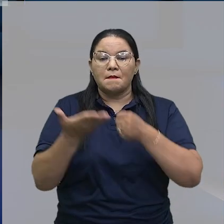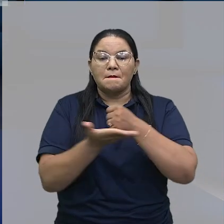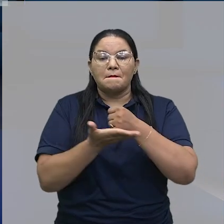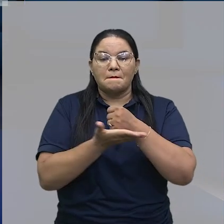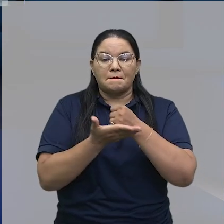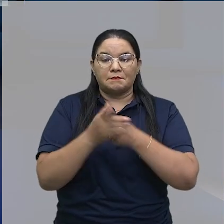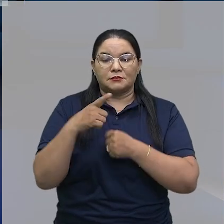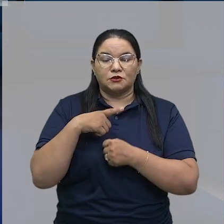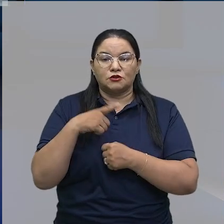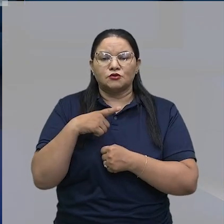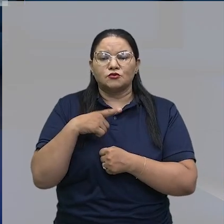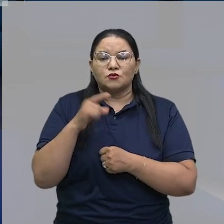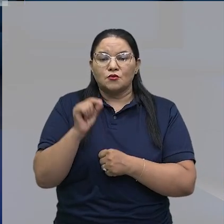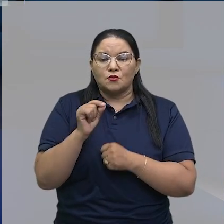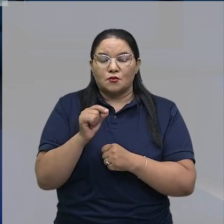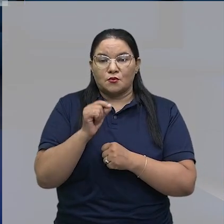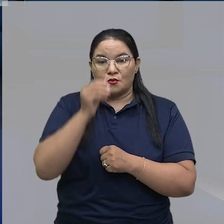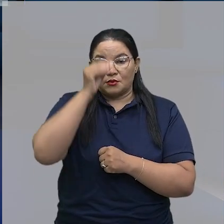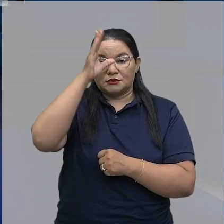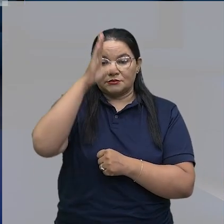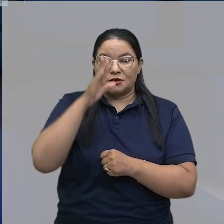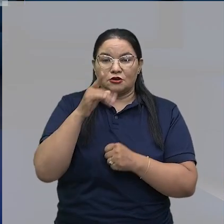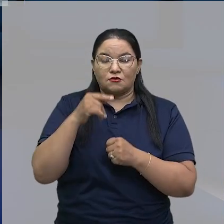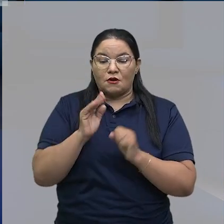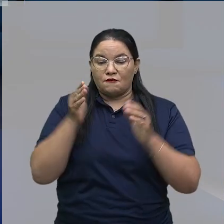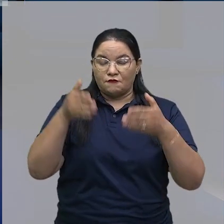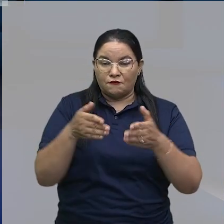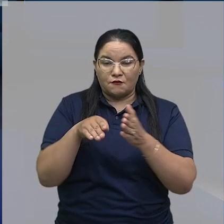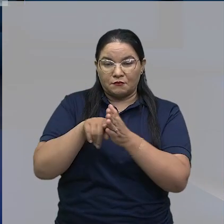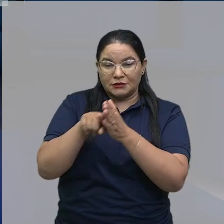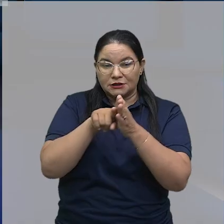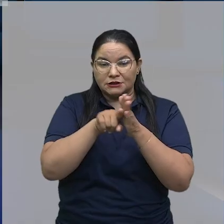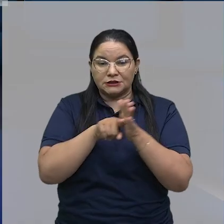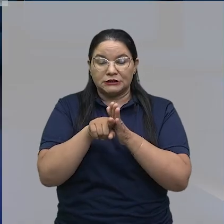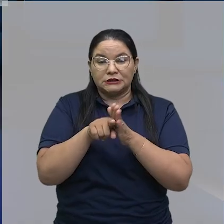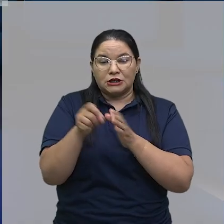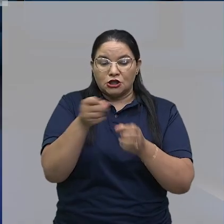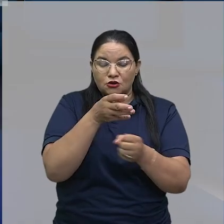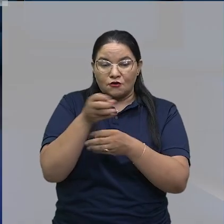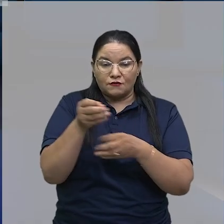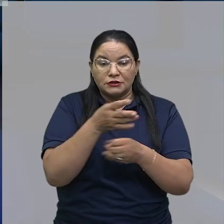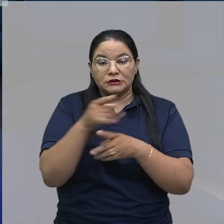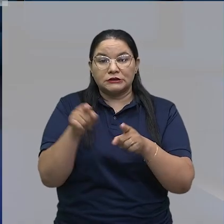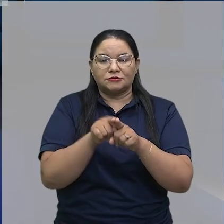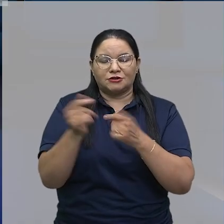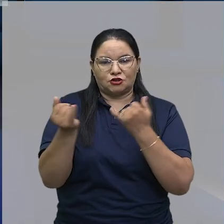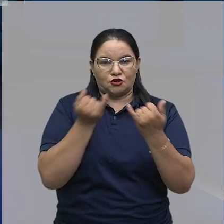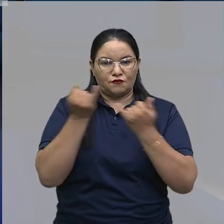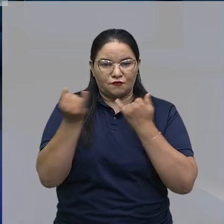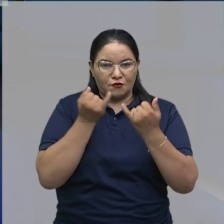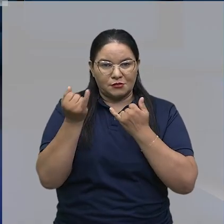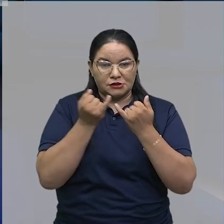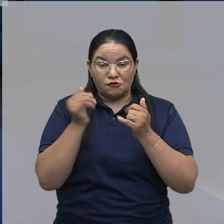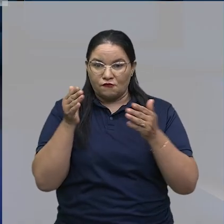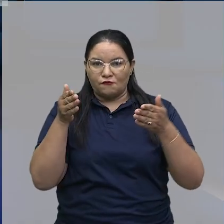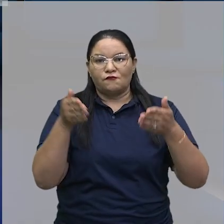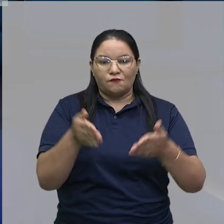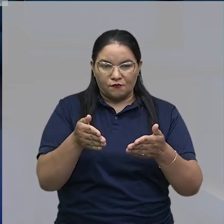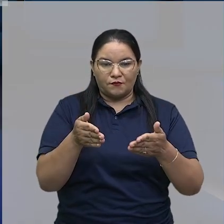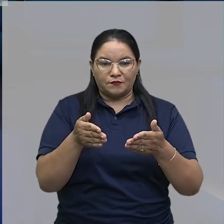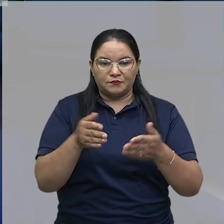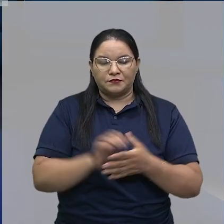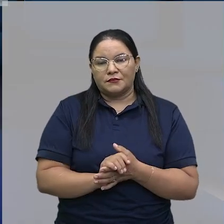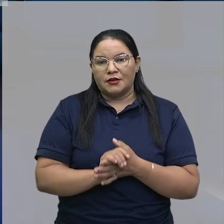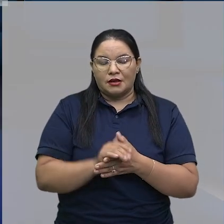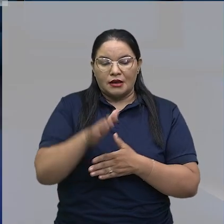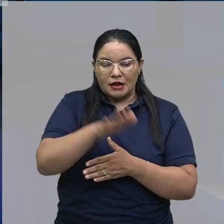ali o conhecimento, né? Ele foca ali na pesquisa, ele foca na inovação, ele foca na informação. Envolve ali áreas